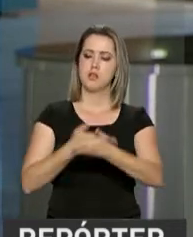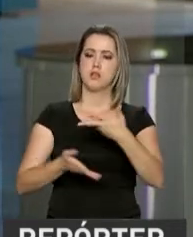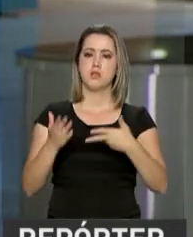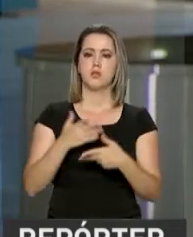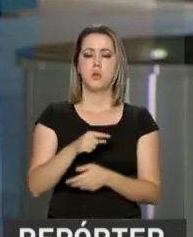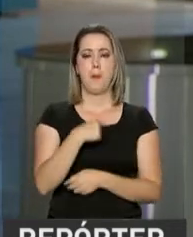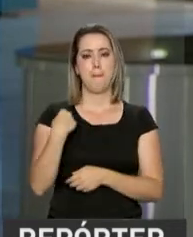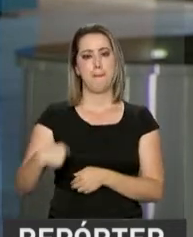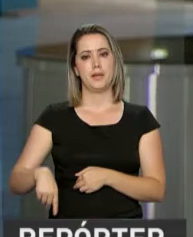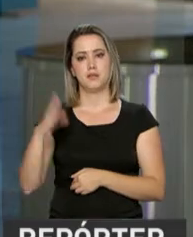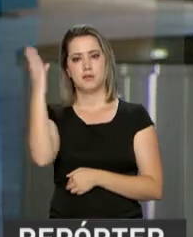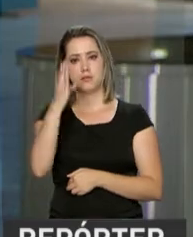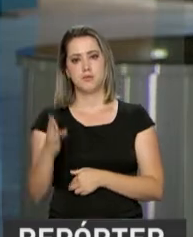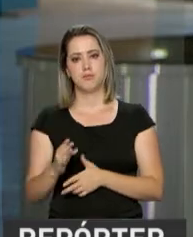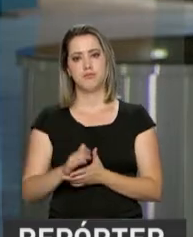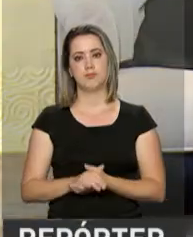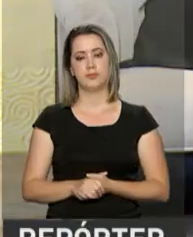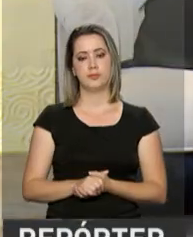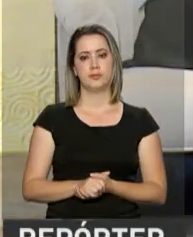brasil-china